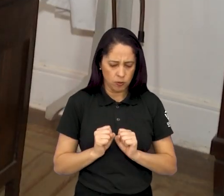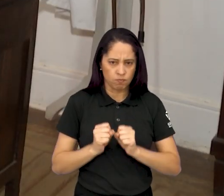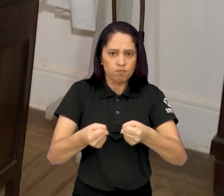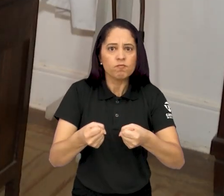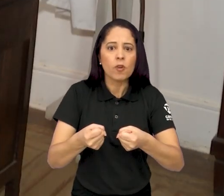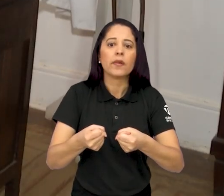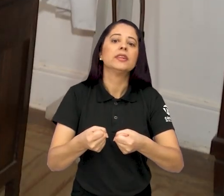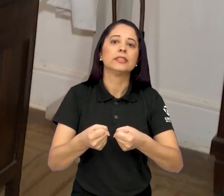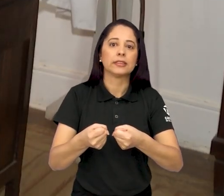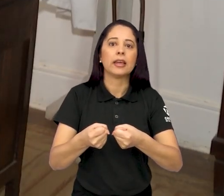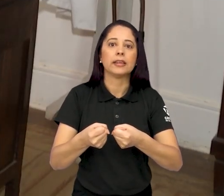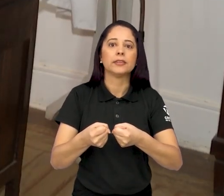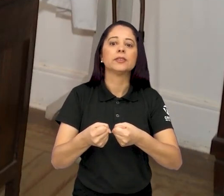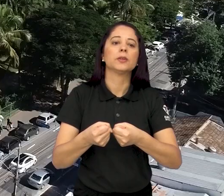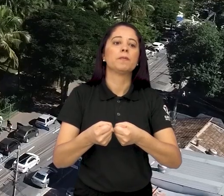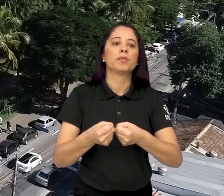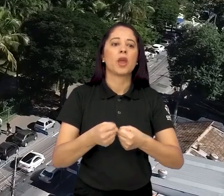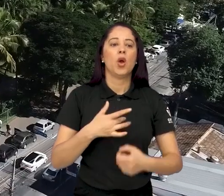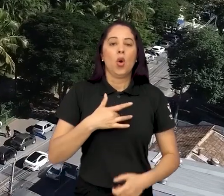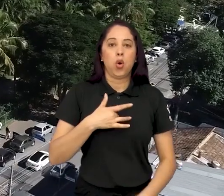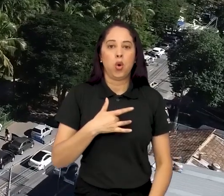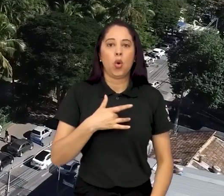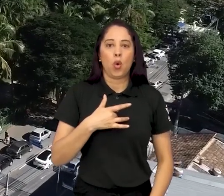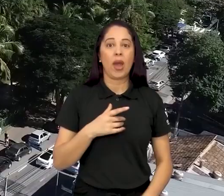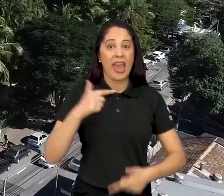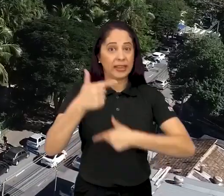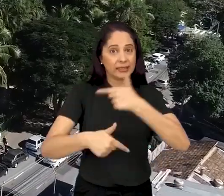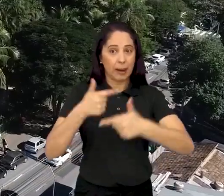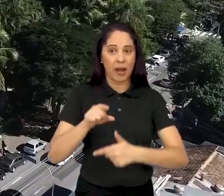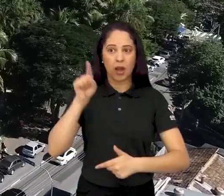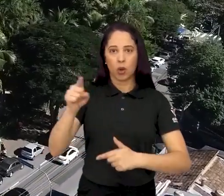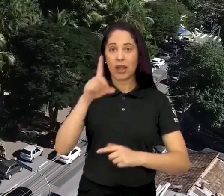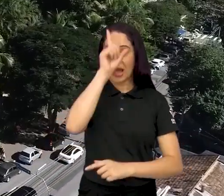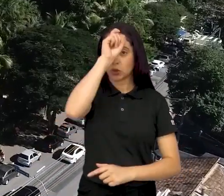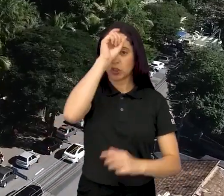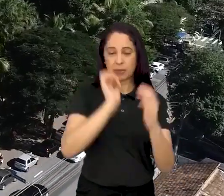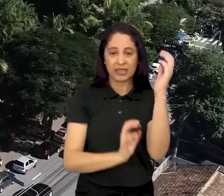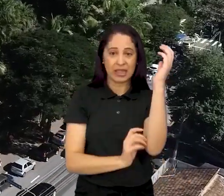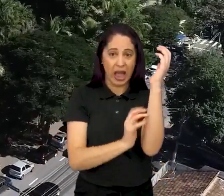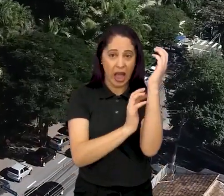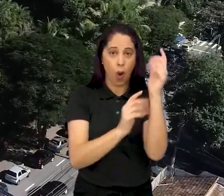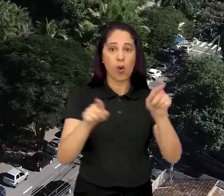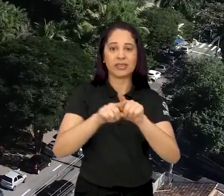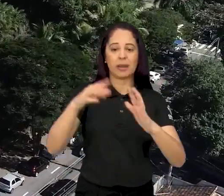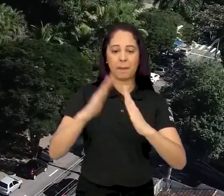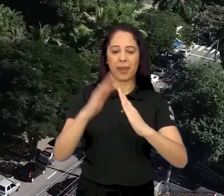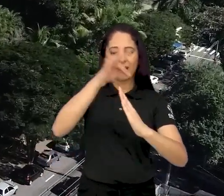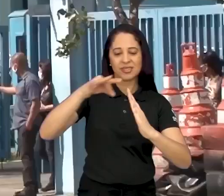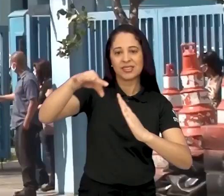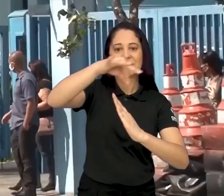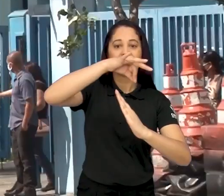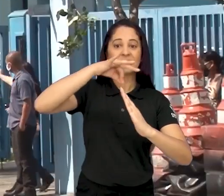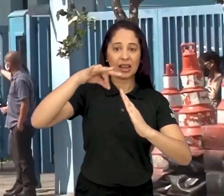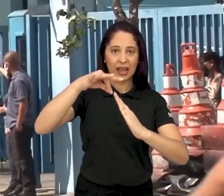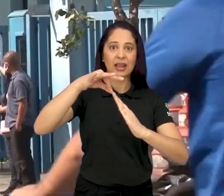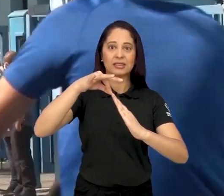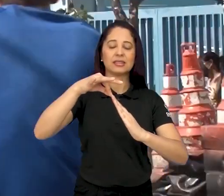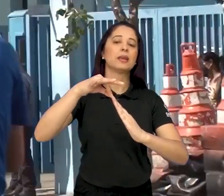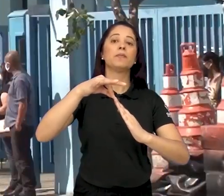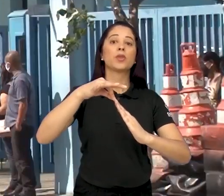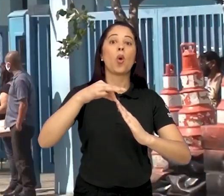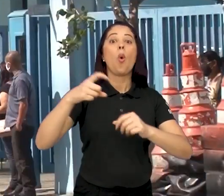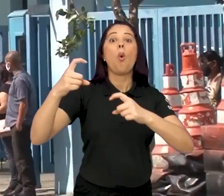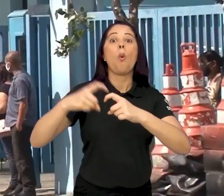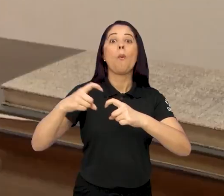para lutar contra a tuberculose. Além de atuar no Sanatório Vicentina Aranha e em outros hospitais, como Santa Casa e